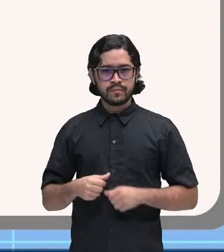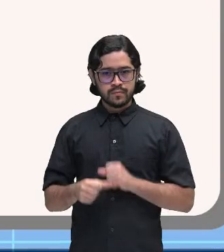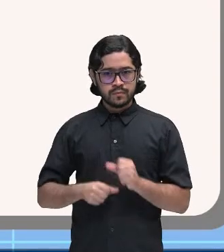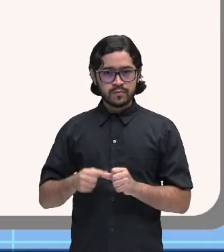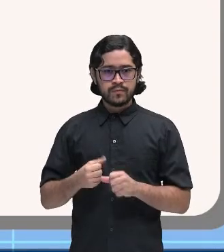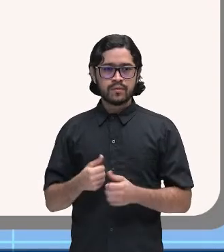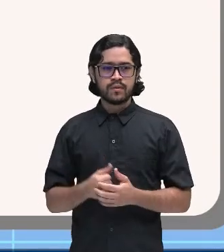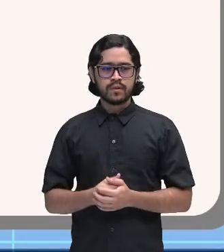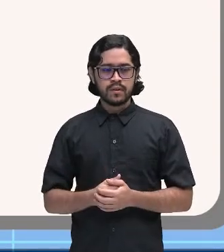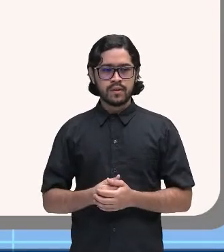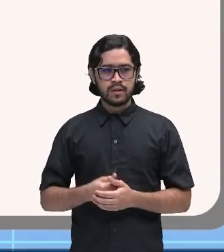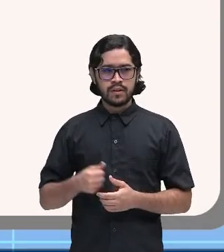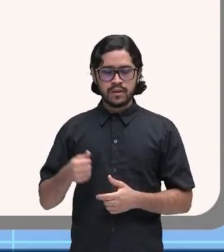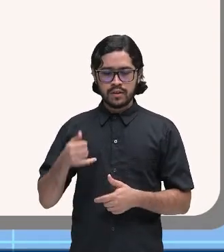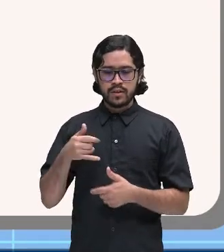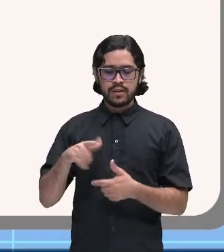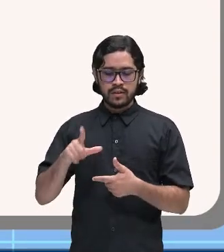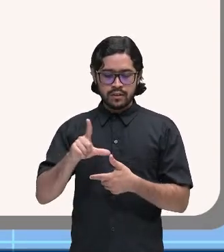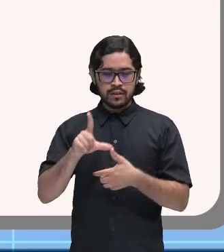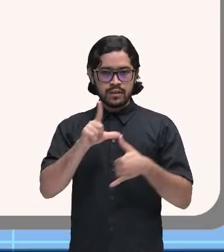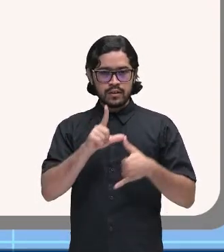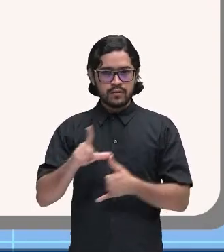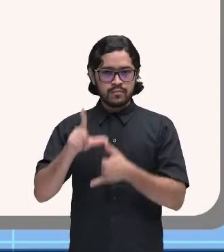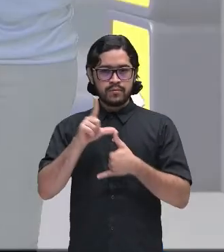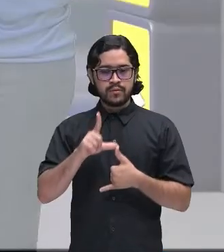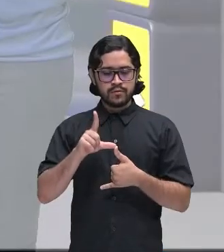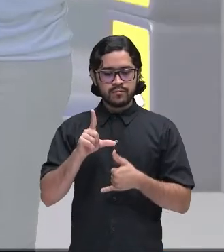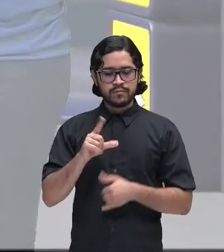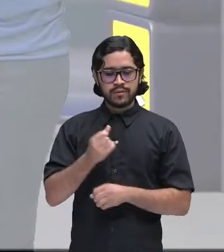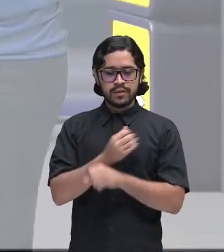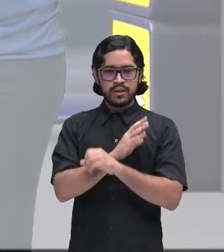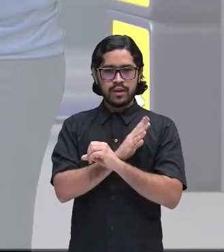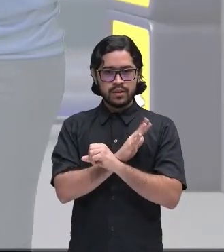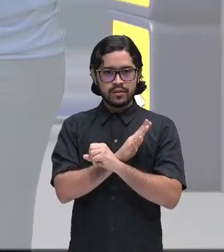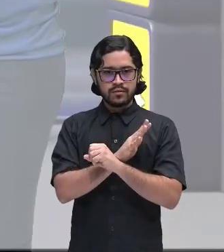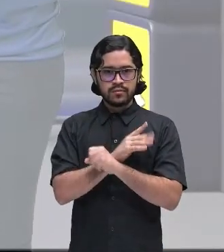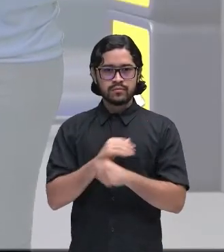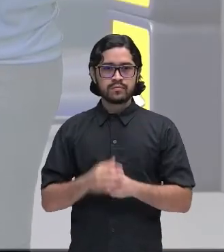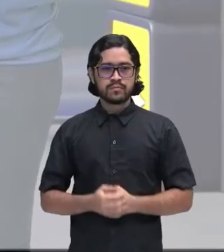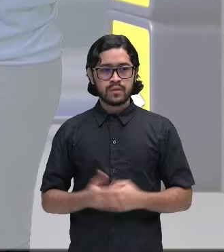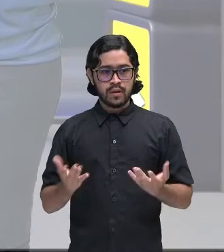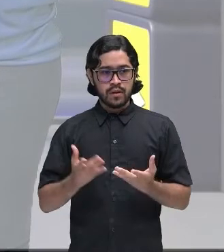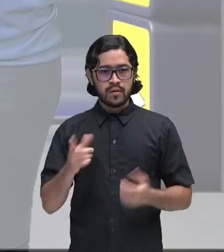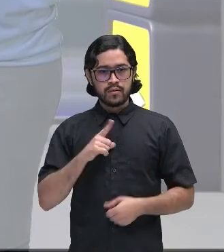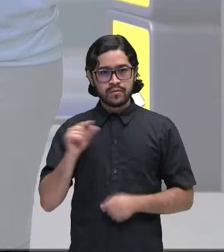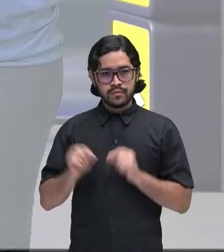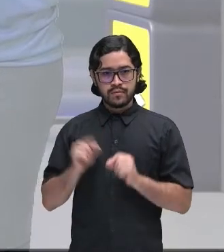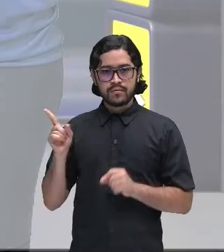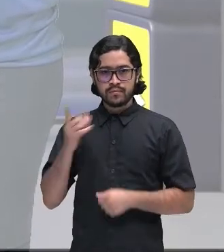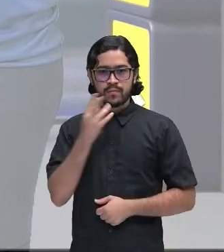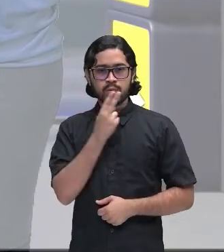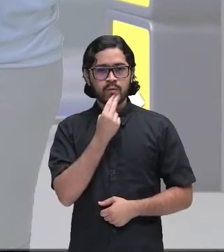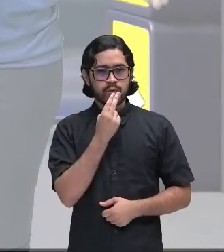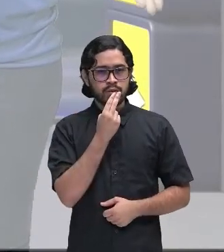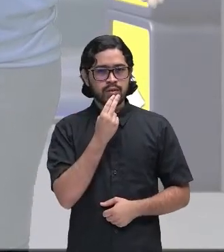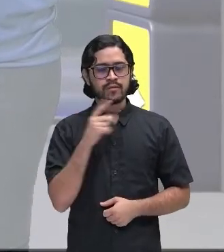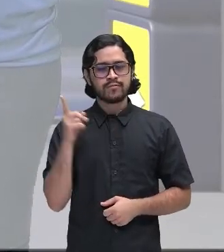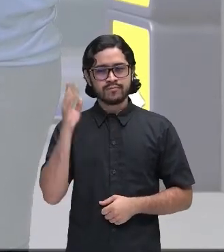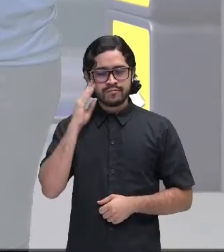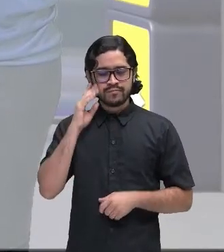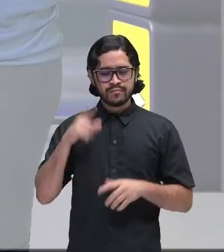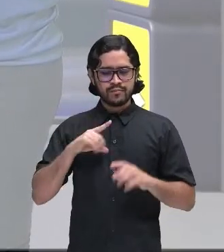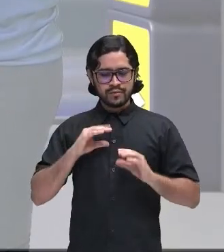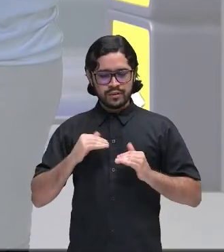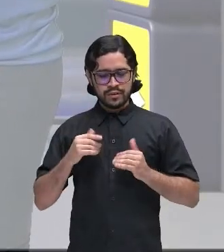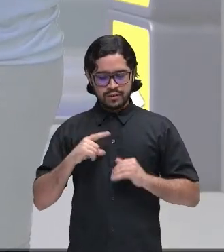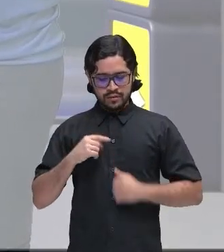graxos e glicerol. Os nutrientes agora, depois dessa digestão toda que a gente viu, estão aptos